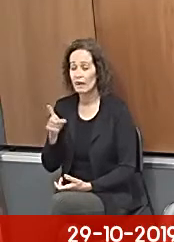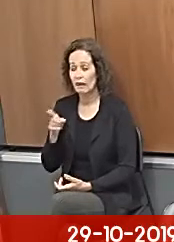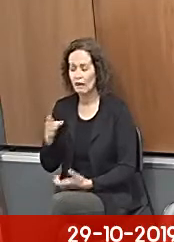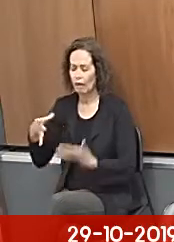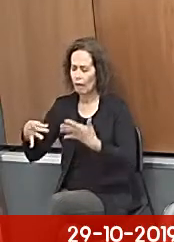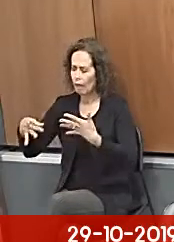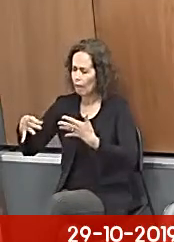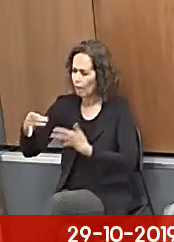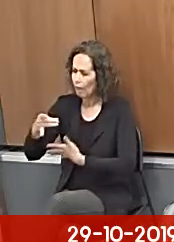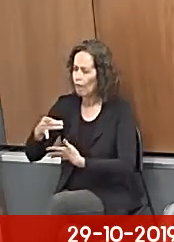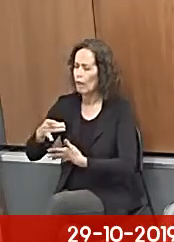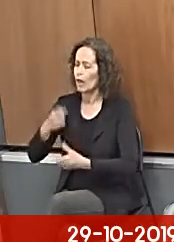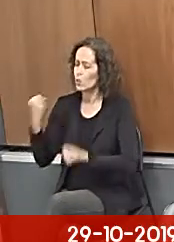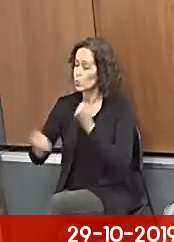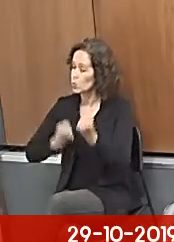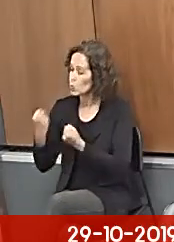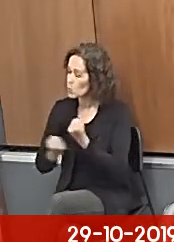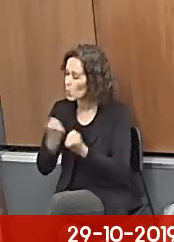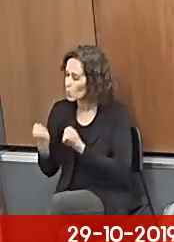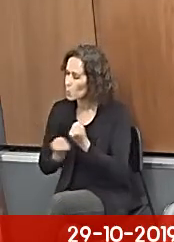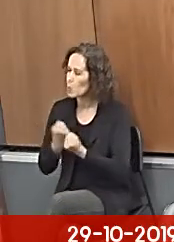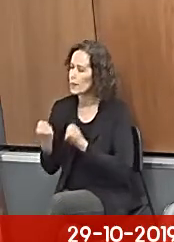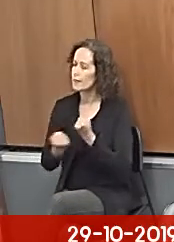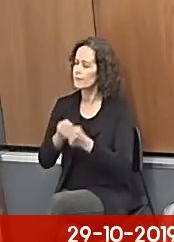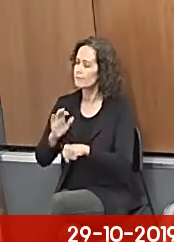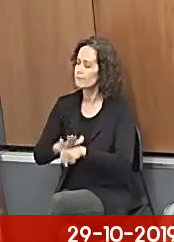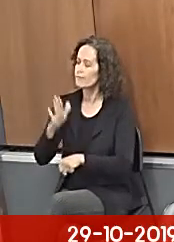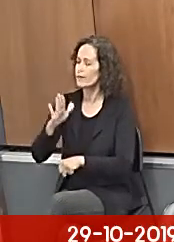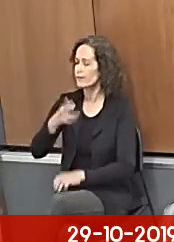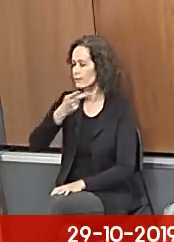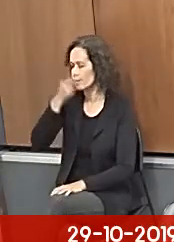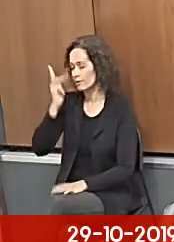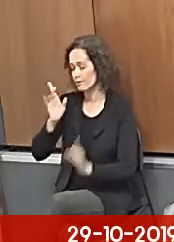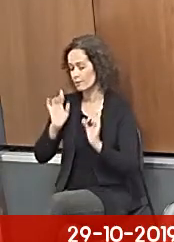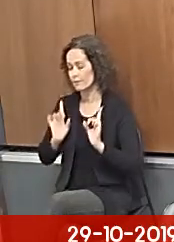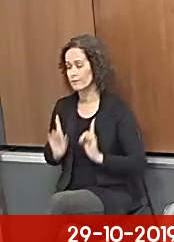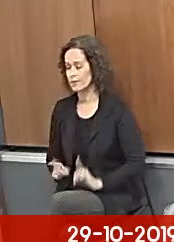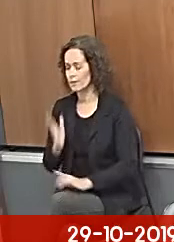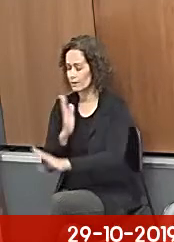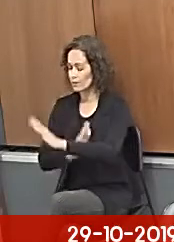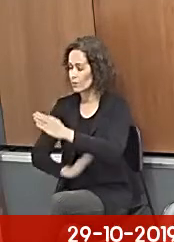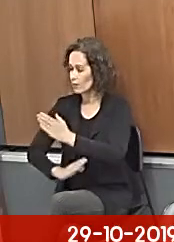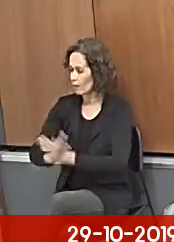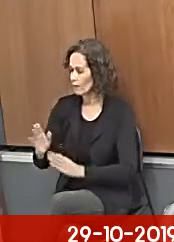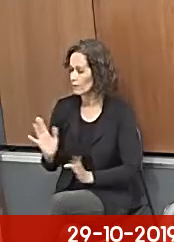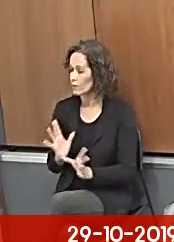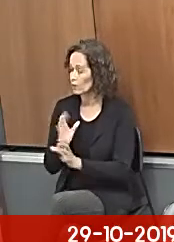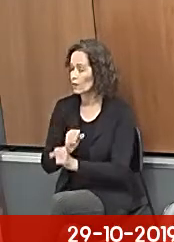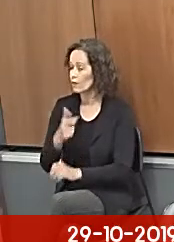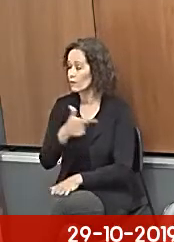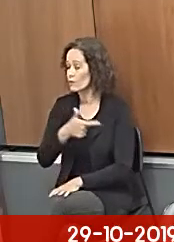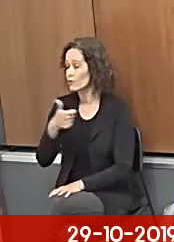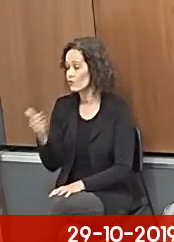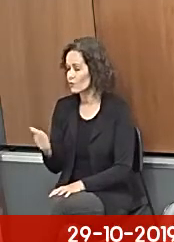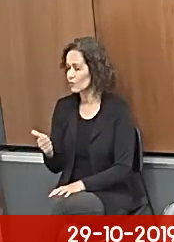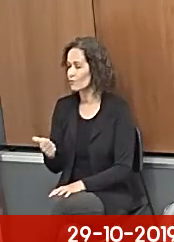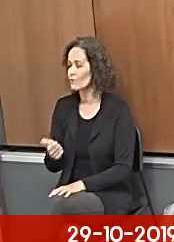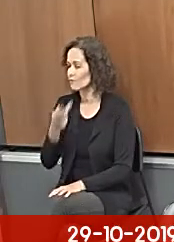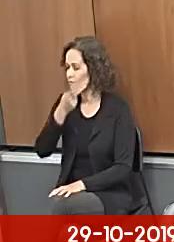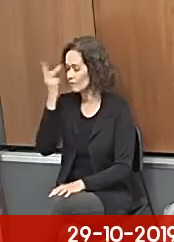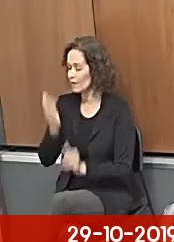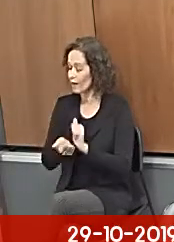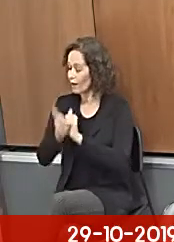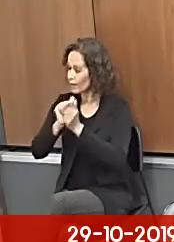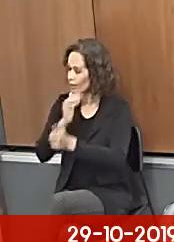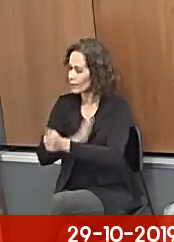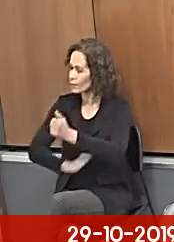bem. Foi a maior presença de deficientes numa corrida de amputados, né? Foram 21 atletas amputados que a gente conseguiu levar na corrida do Galo